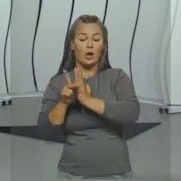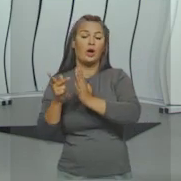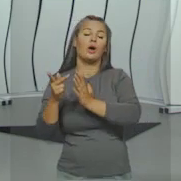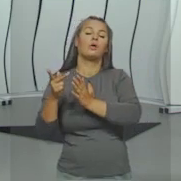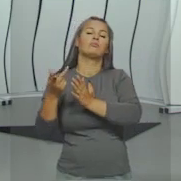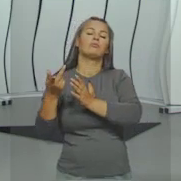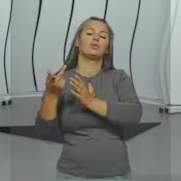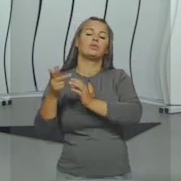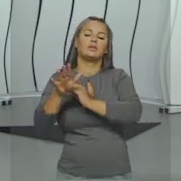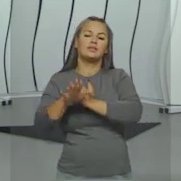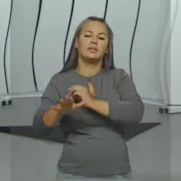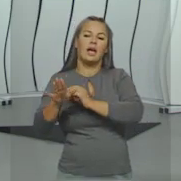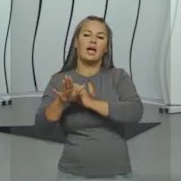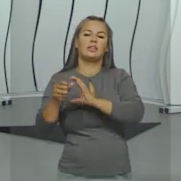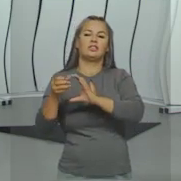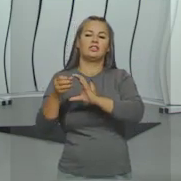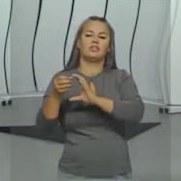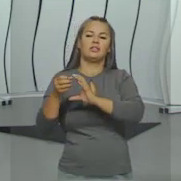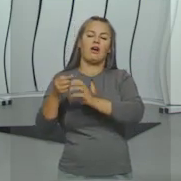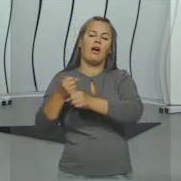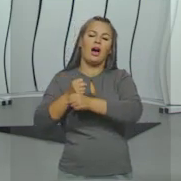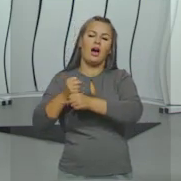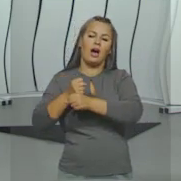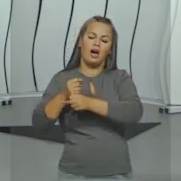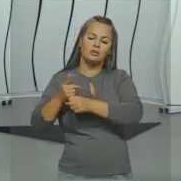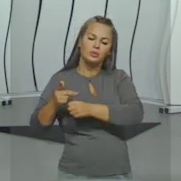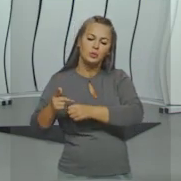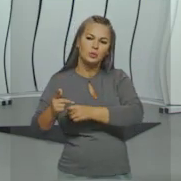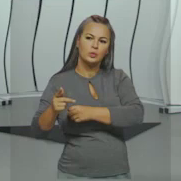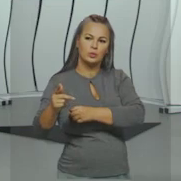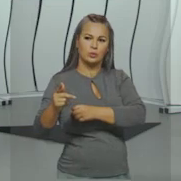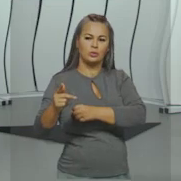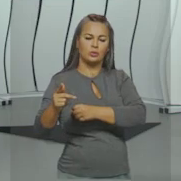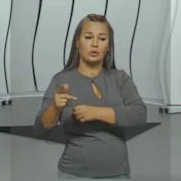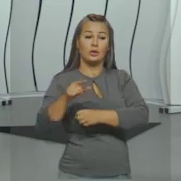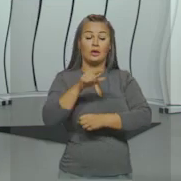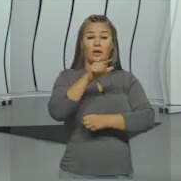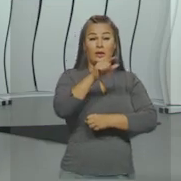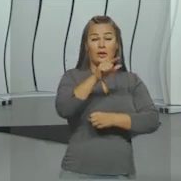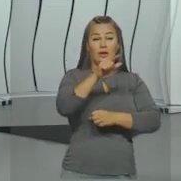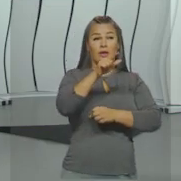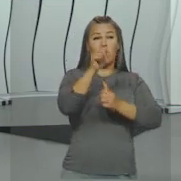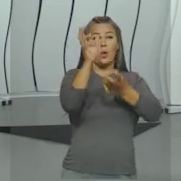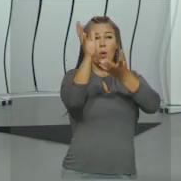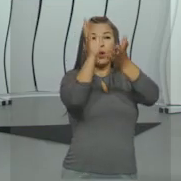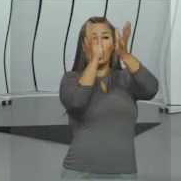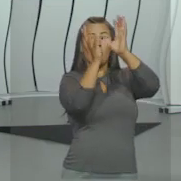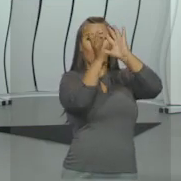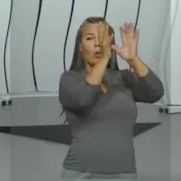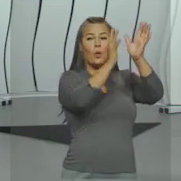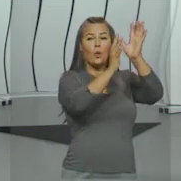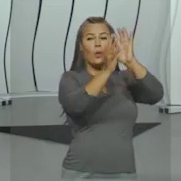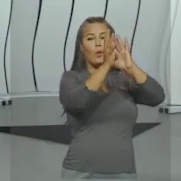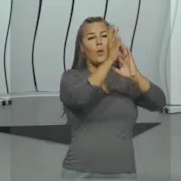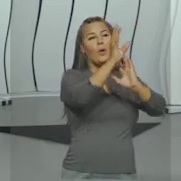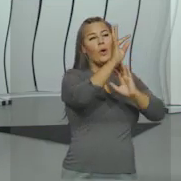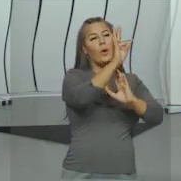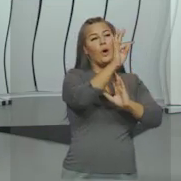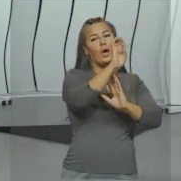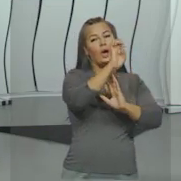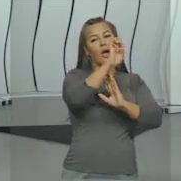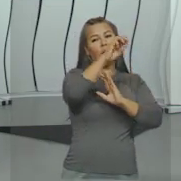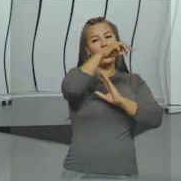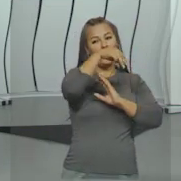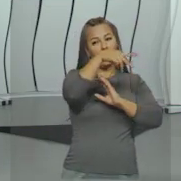para outra, de alguns minutos para outros minutos, né? Uma pequena passagem de tempo, ou mesmo de um dia para o outro, de uma semana para outra.